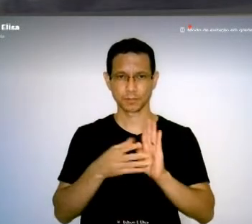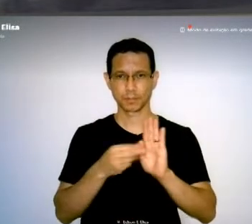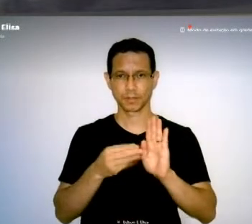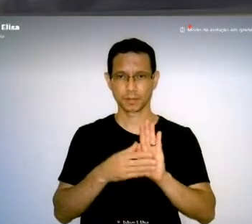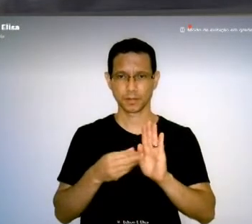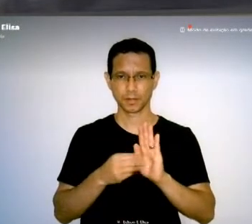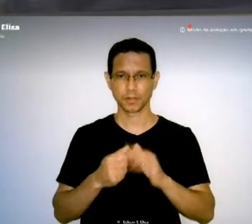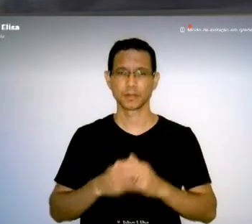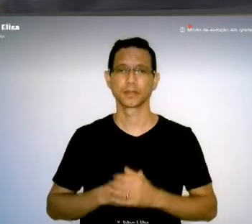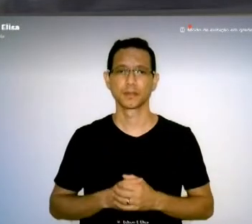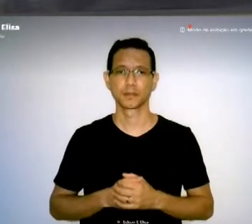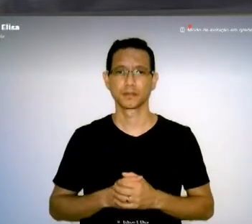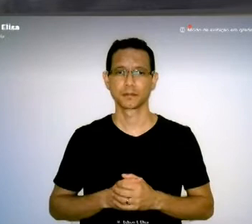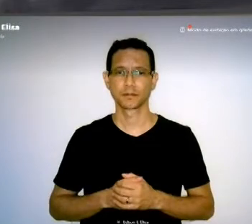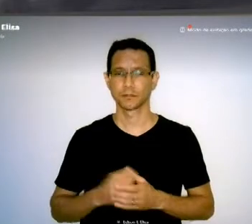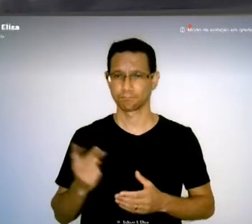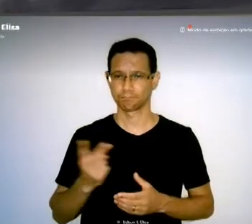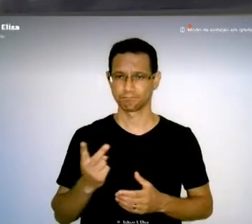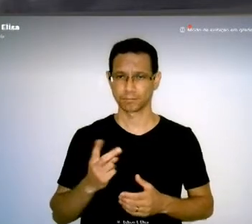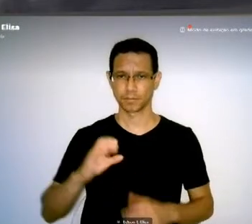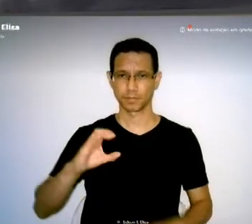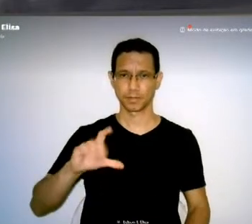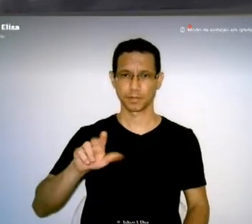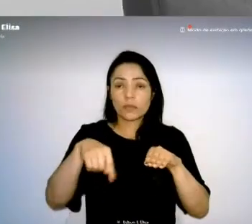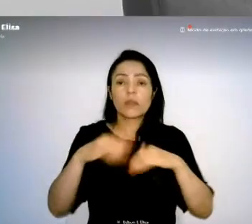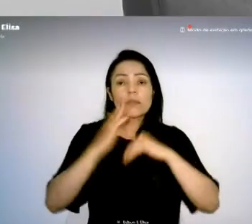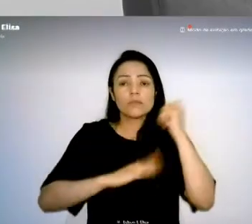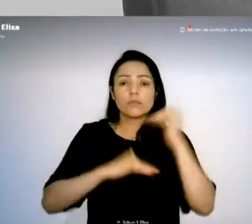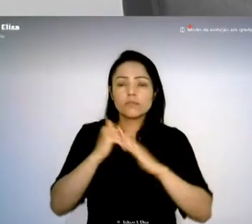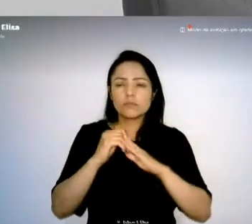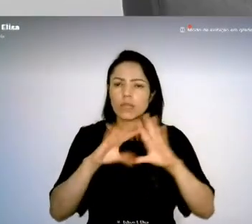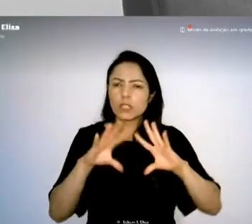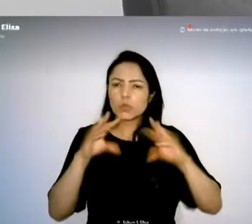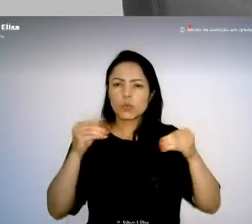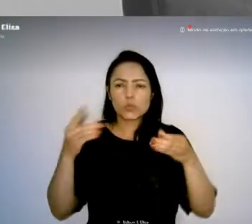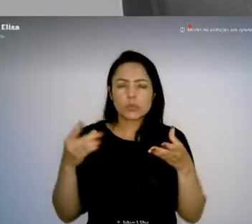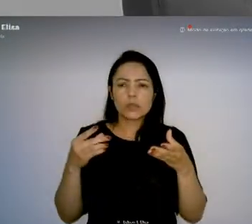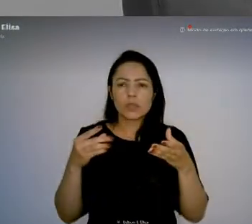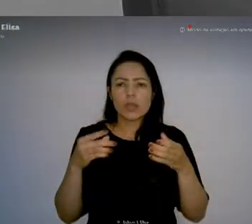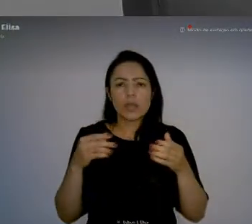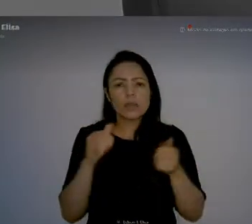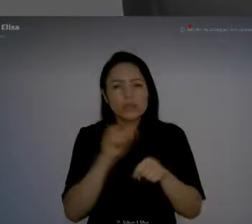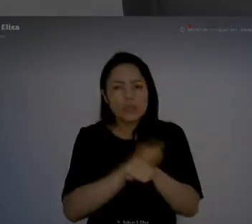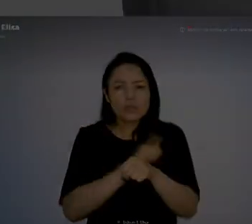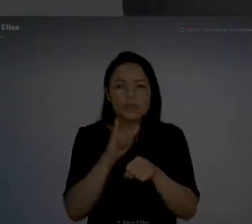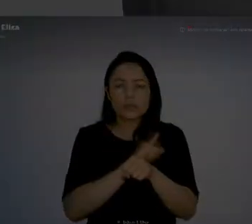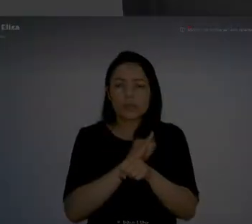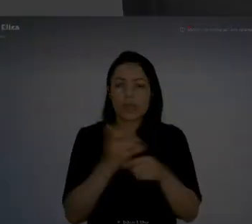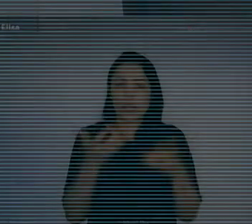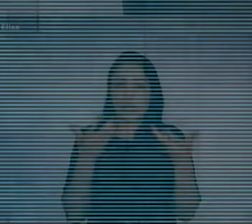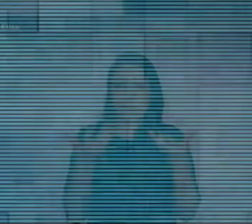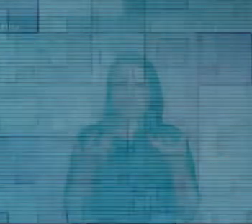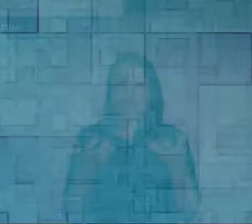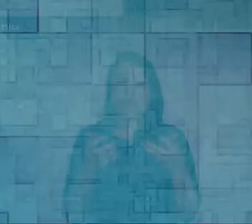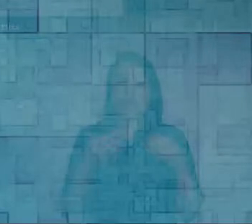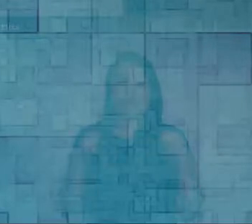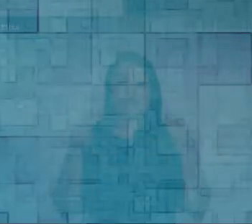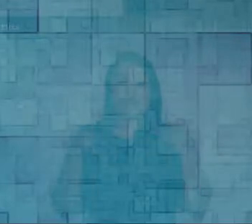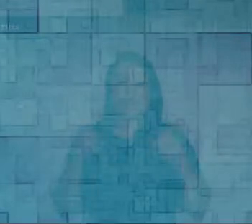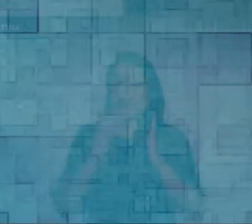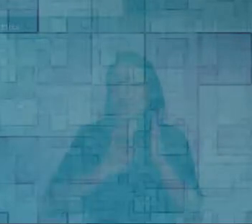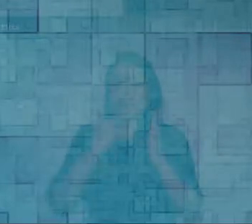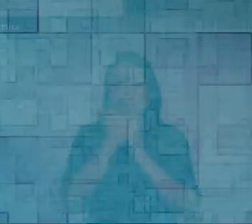medalha Reconhecimento Comunitário de Segurança. No pequeno expediente, também foram aprovados de forma unânime